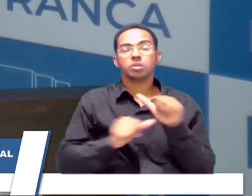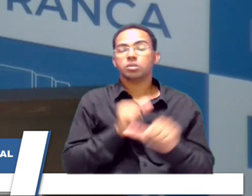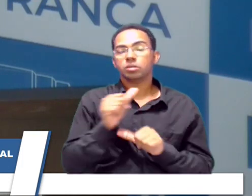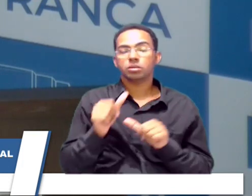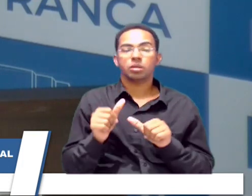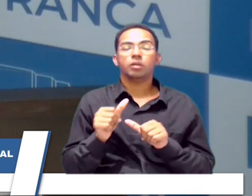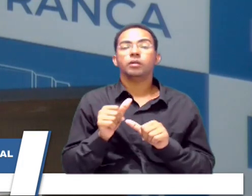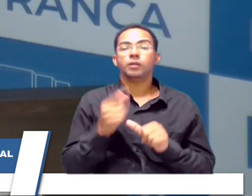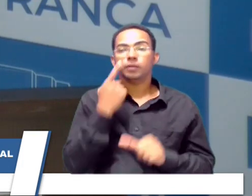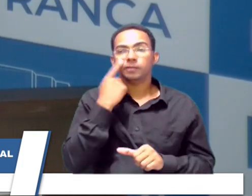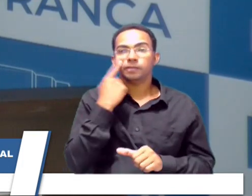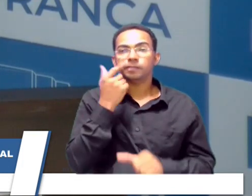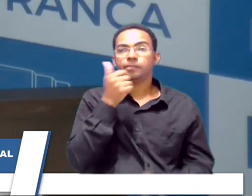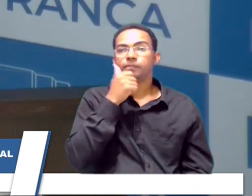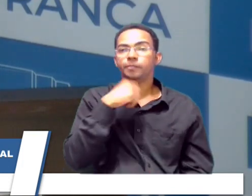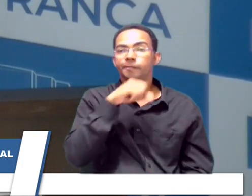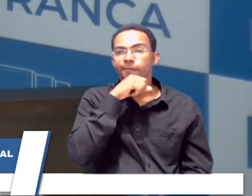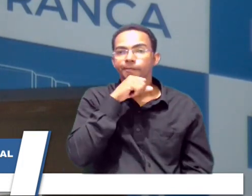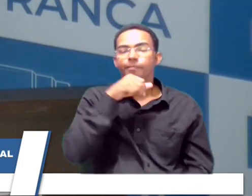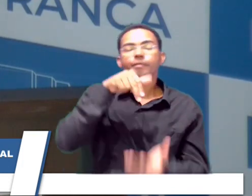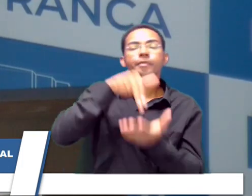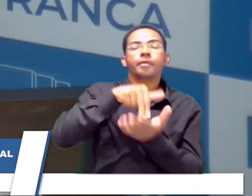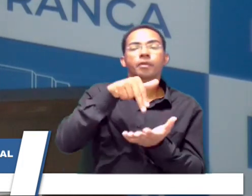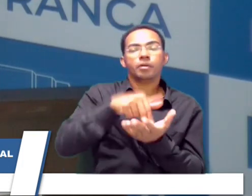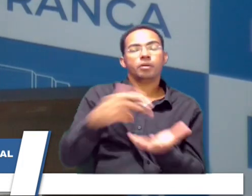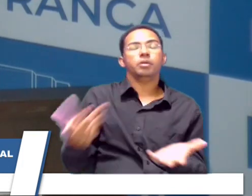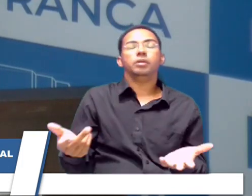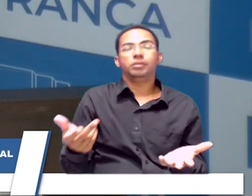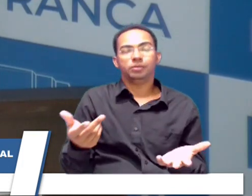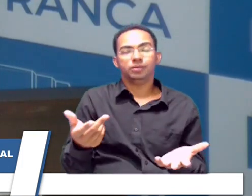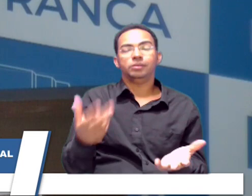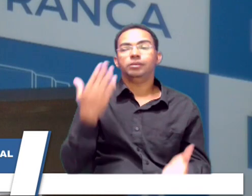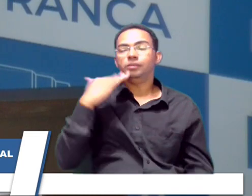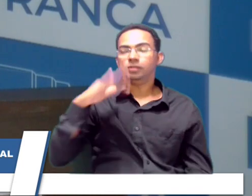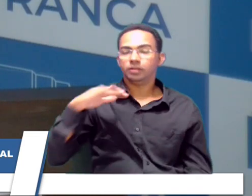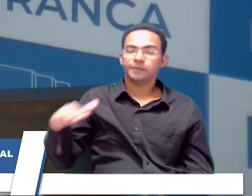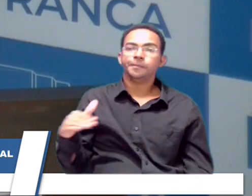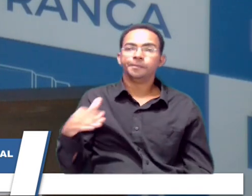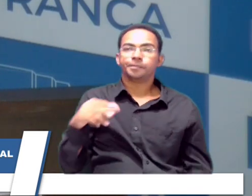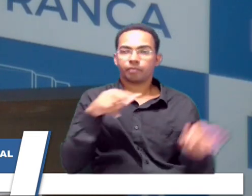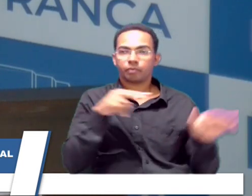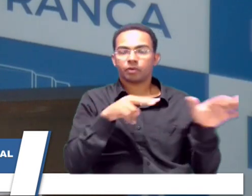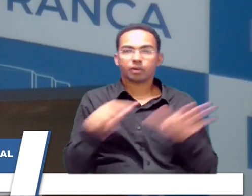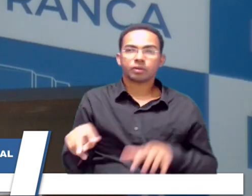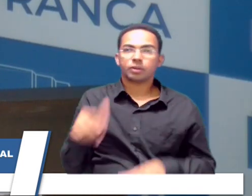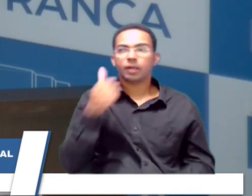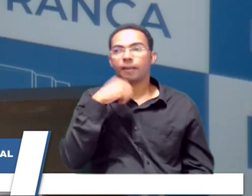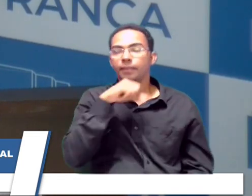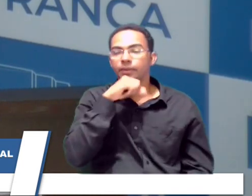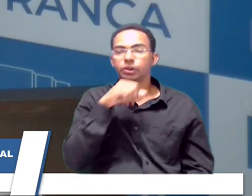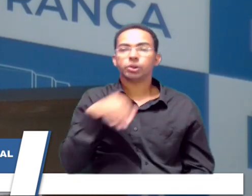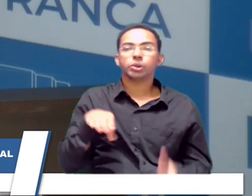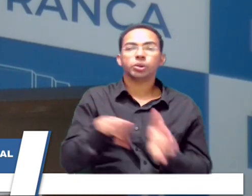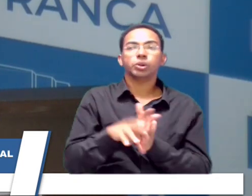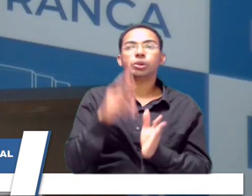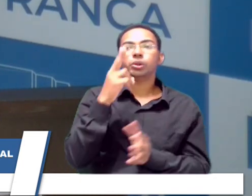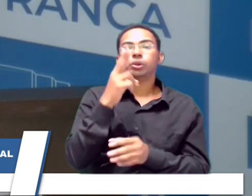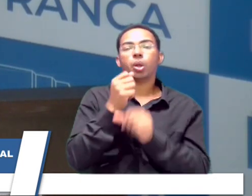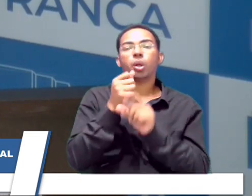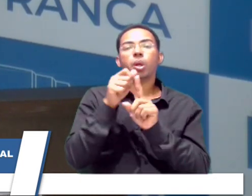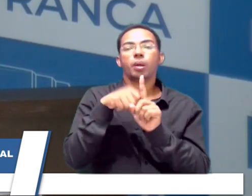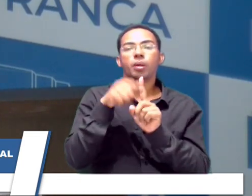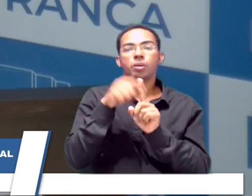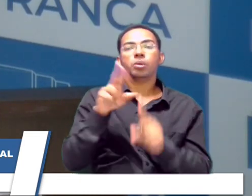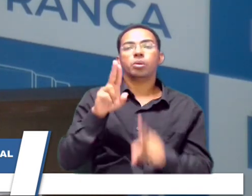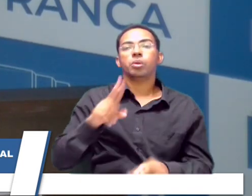Eu vejo as mães lá no núcleo, com as crianças. Essa semana mesmo, a mamãe chegou e falou, faz 2 meses que ela está usando óleo, ela